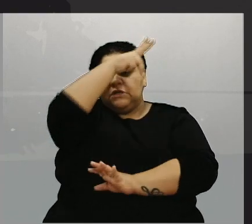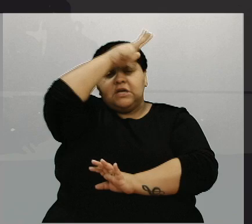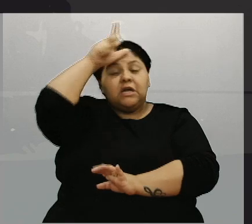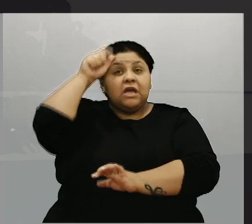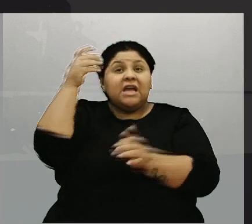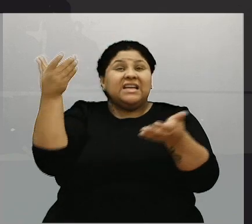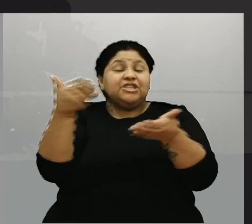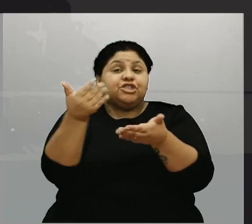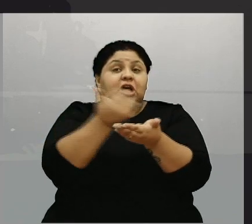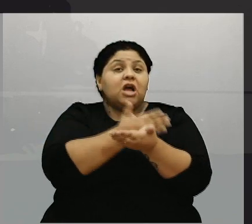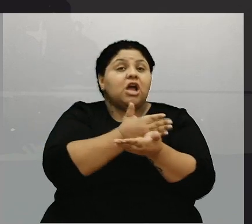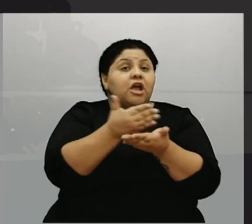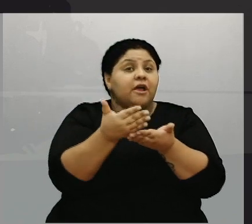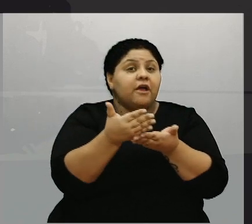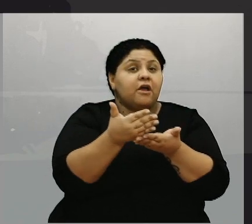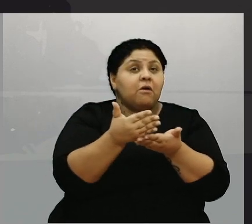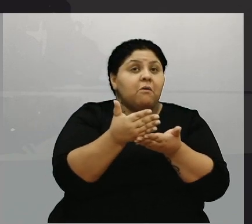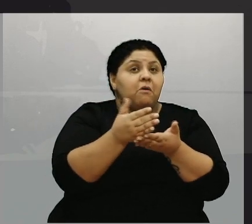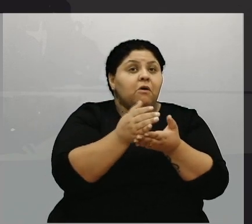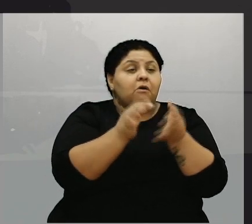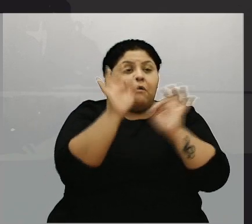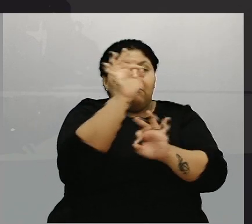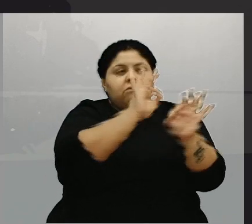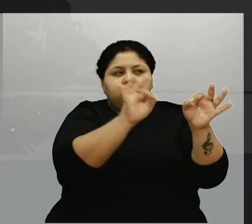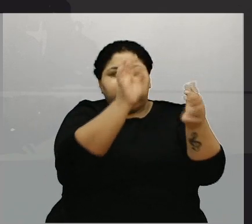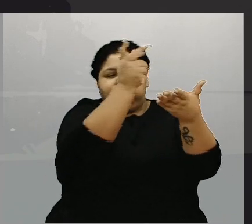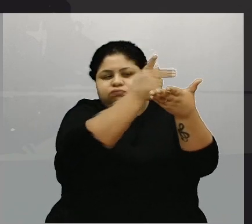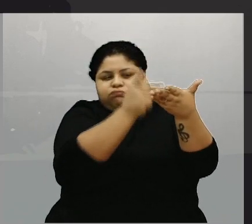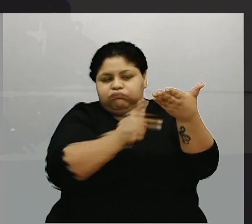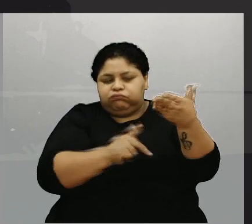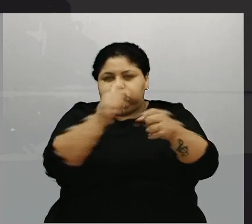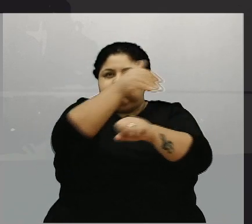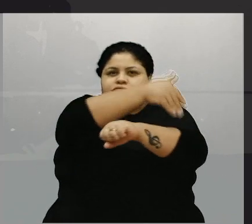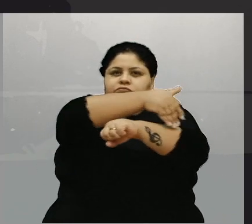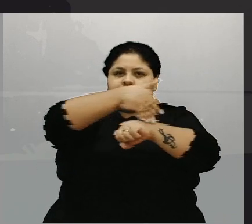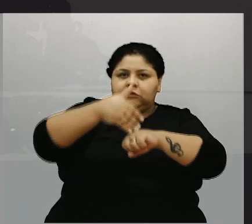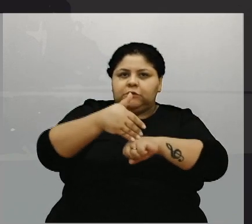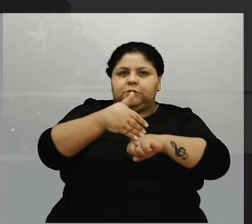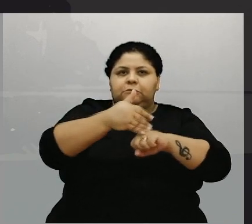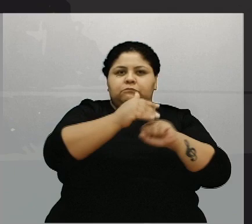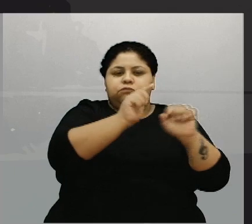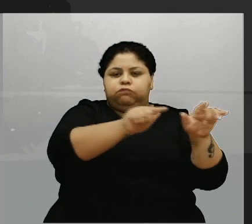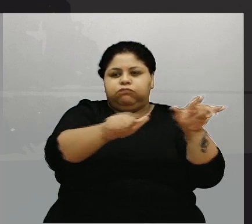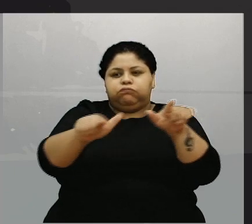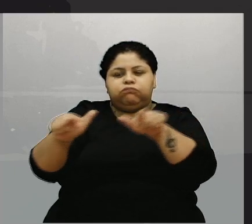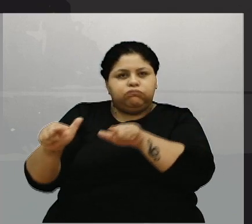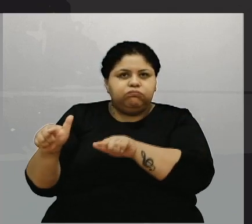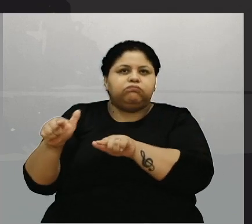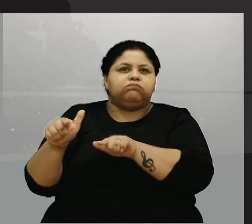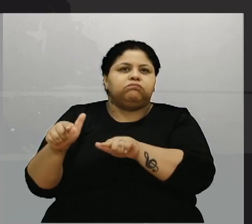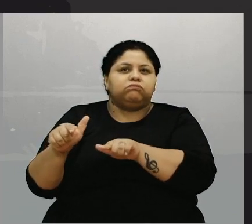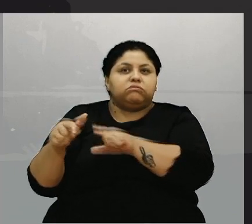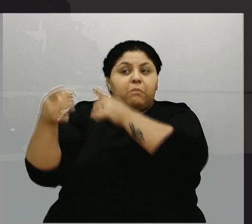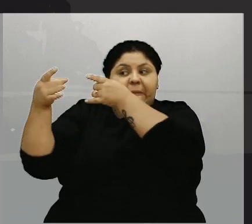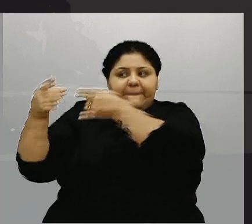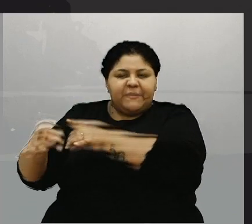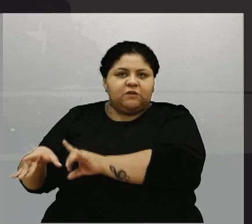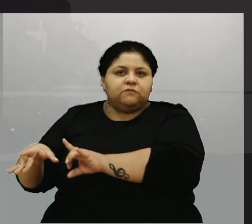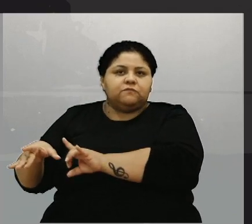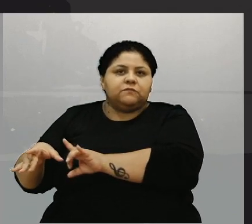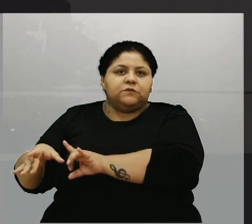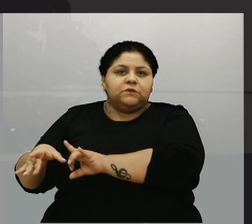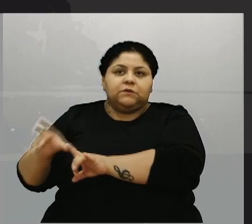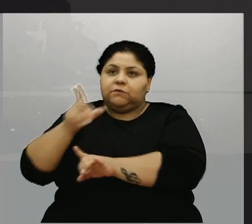vão começar o mapeamento das ruas, das áreas que foram atingidas